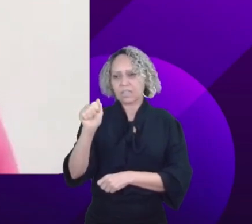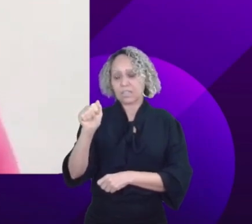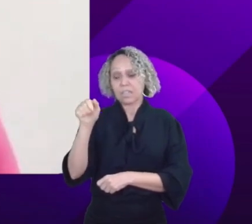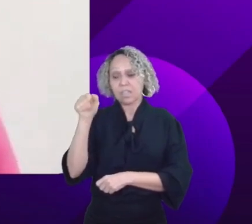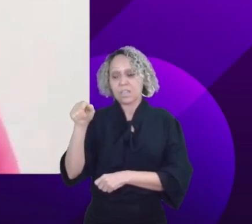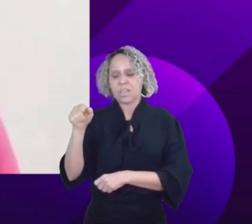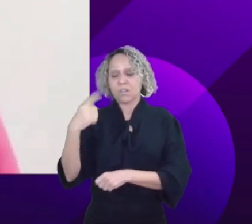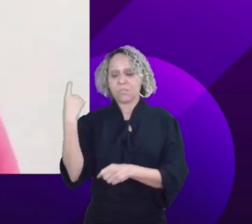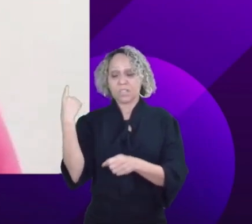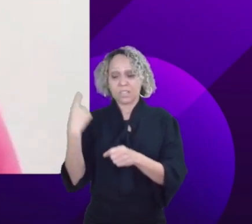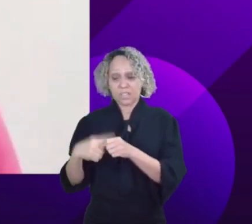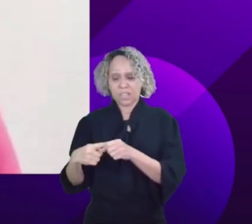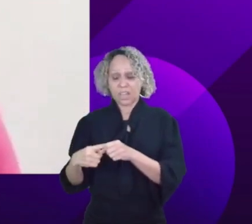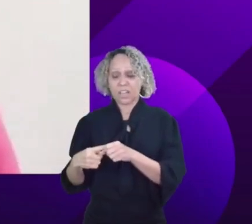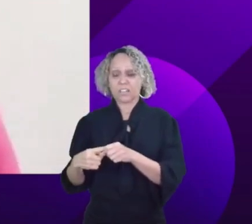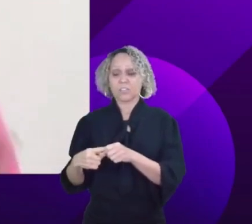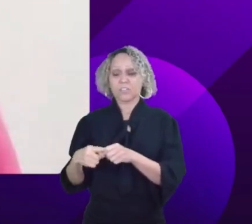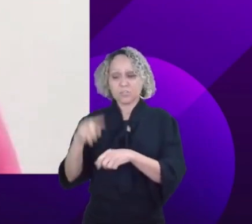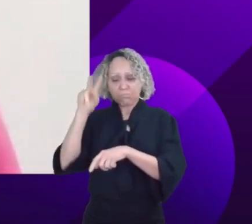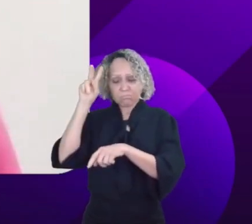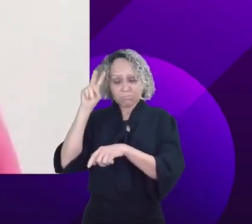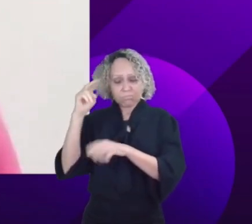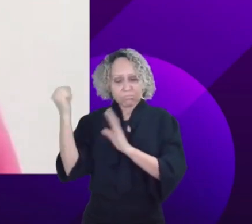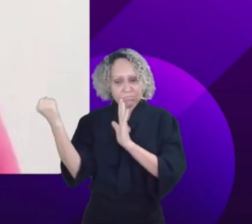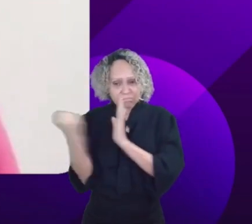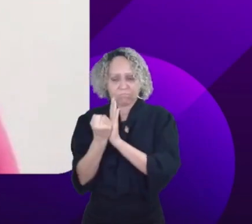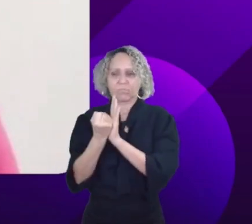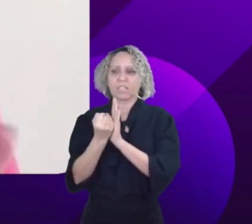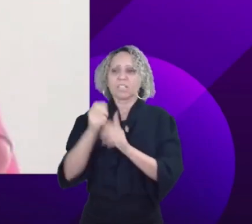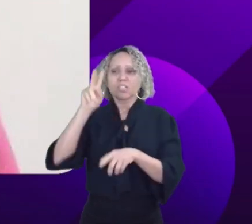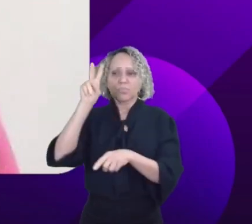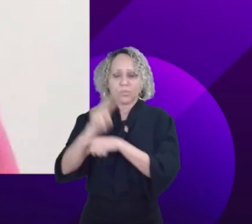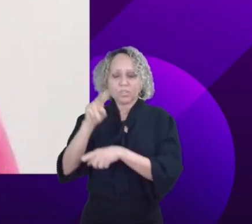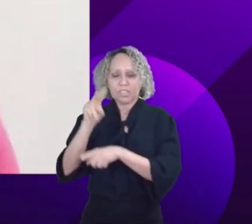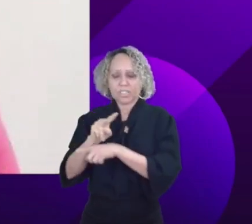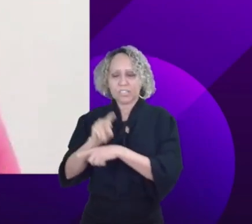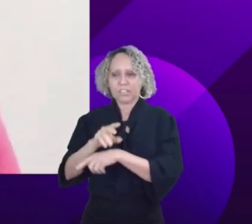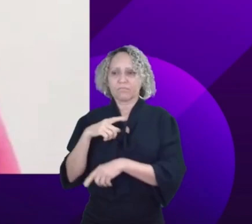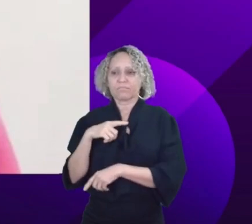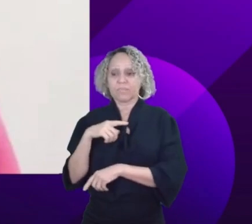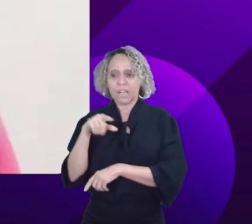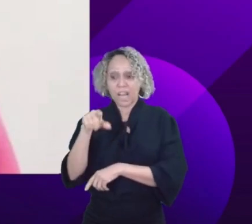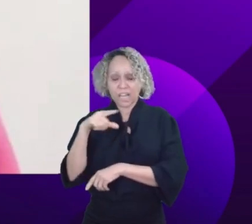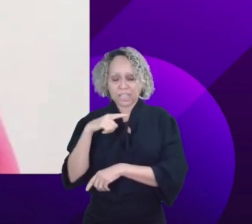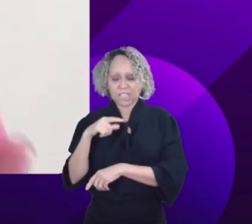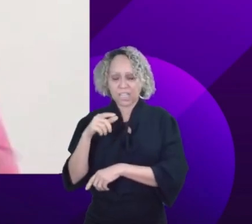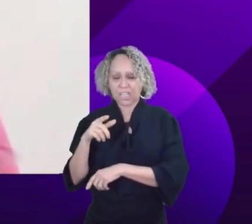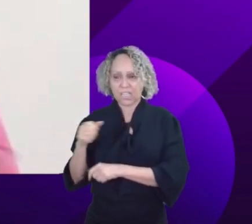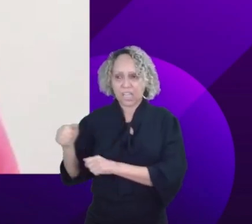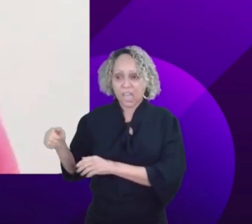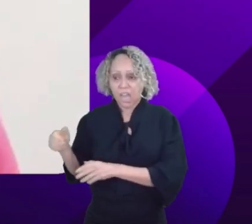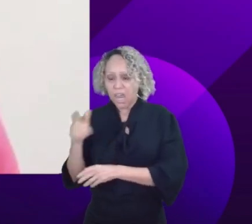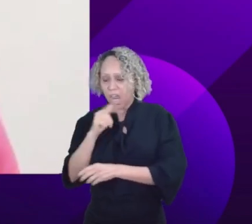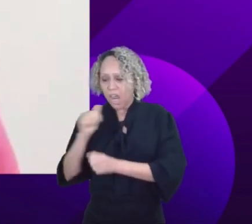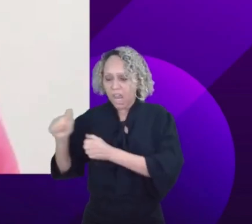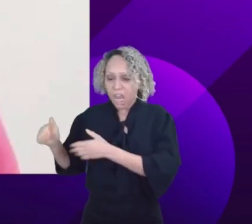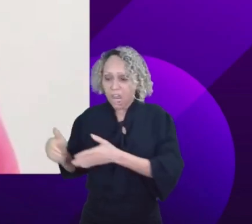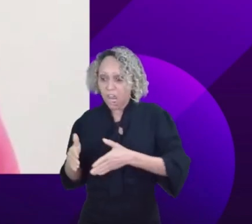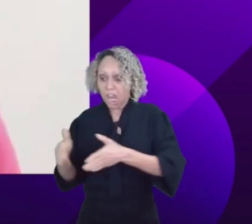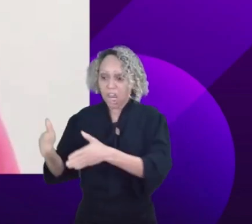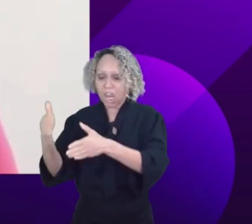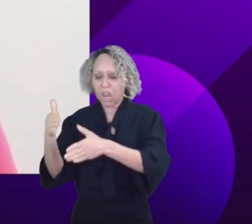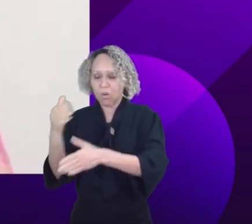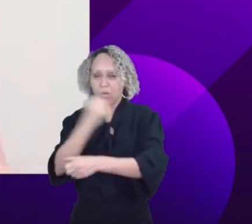próximo ali, e já passou por várias enchentes. No ano passado, temos uma enchente muito grande,